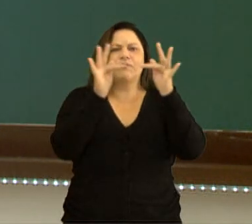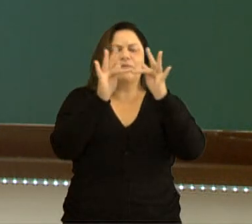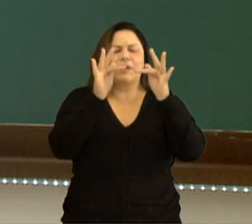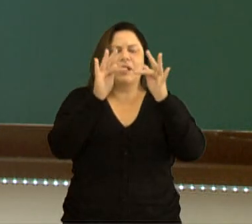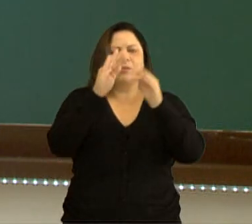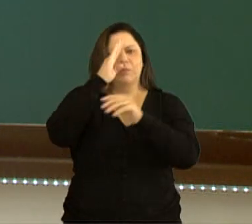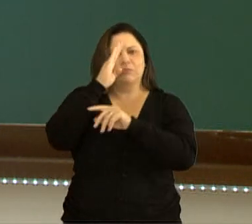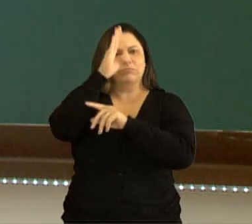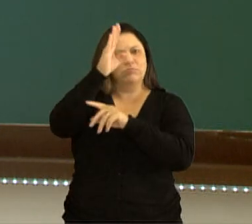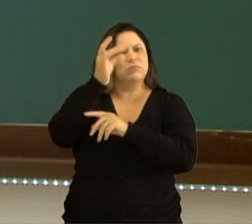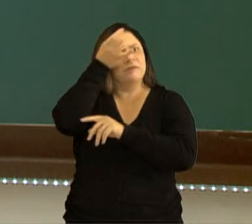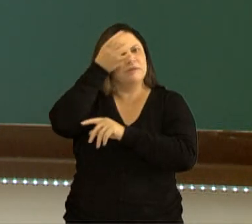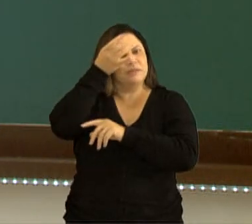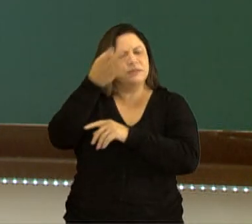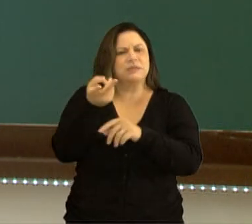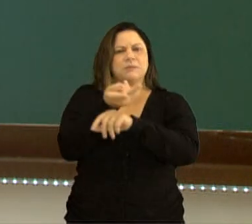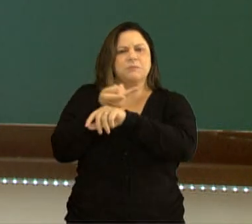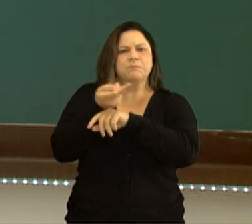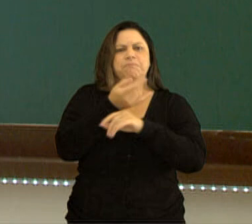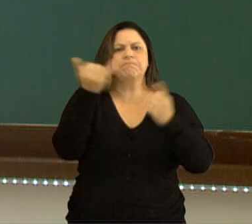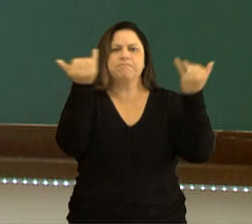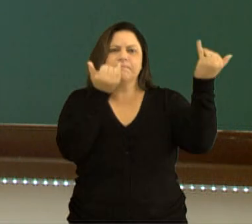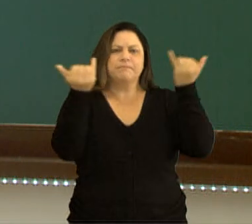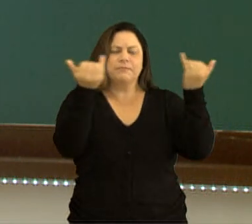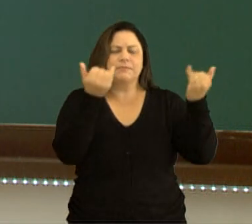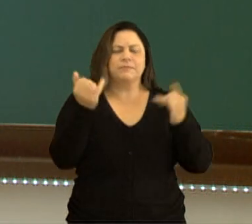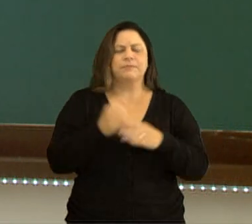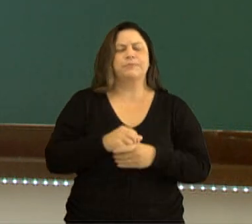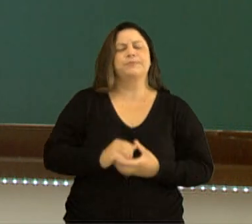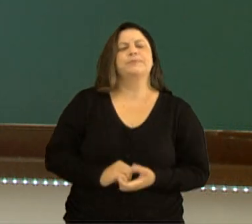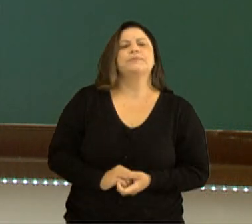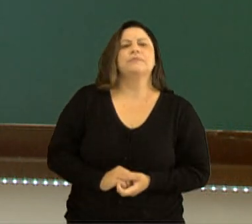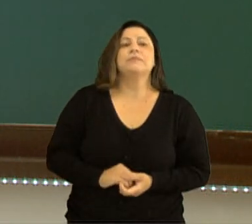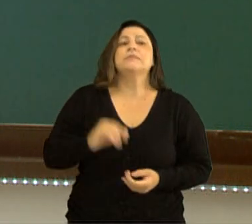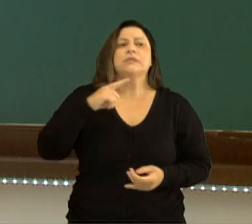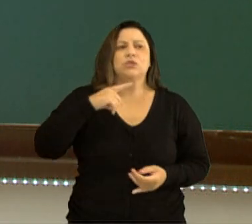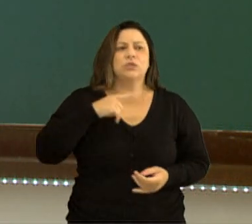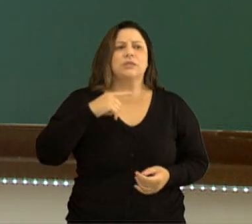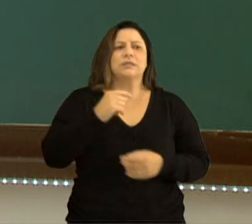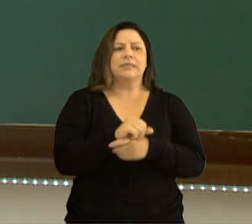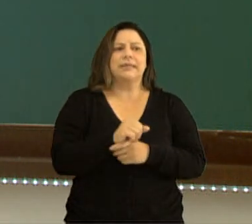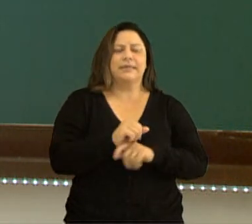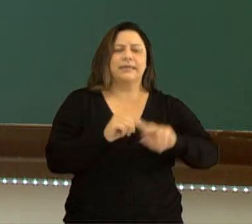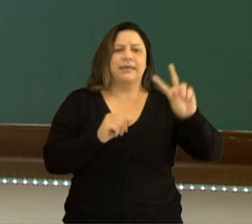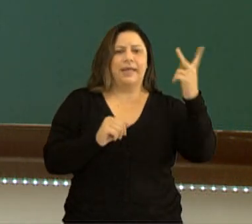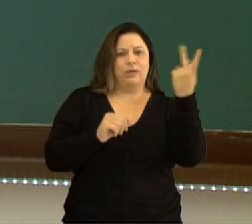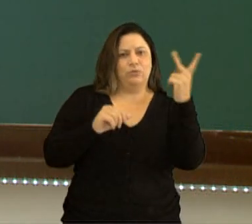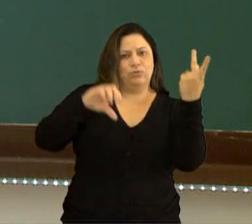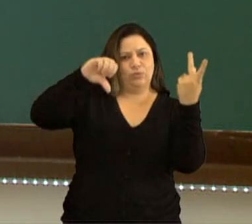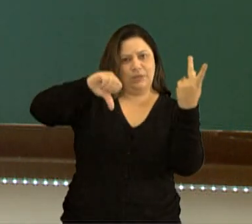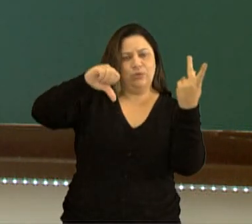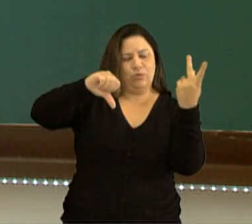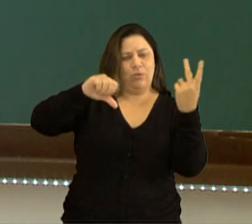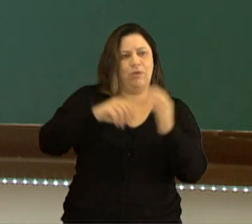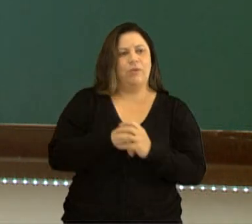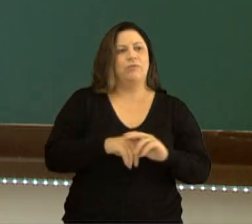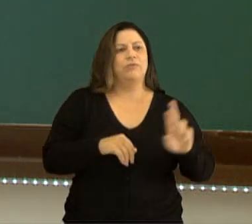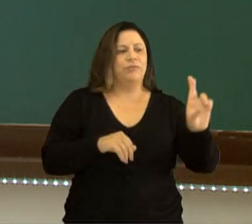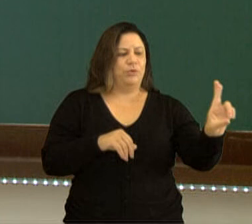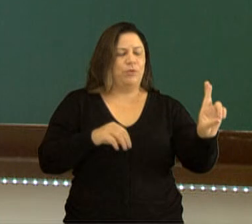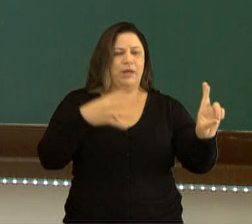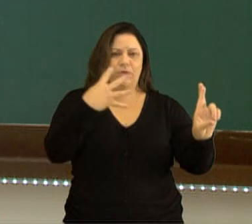que facilita até mesmo você procurar os dados que você quer. Então, eu já tenho que a altura vale 9 e o raio vale 4. Sempre faço essa